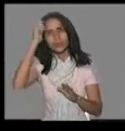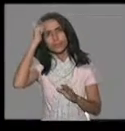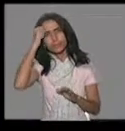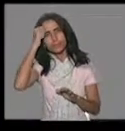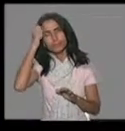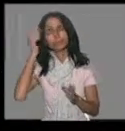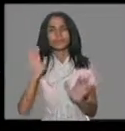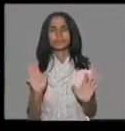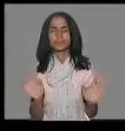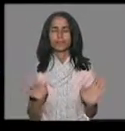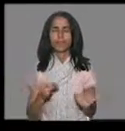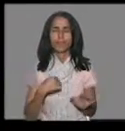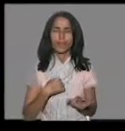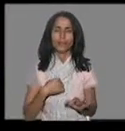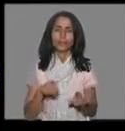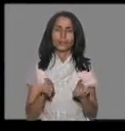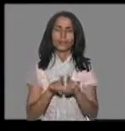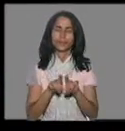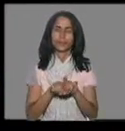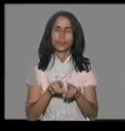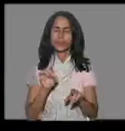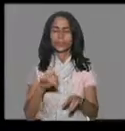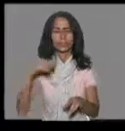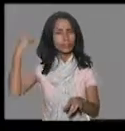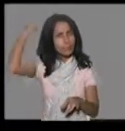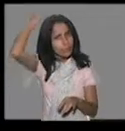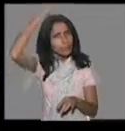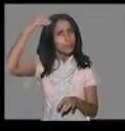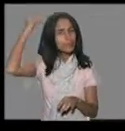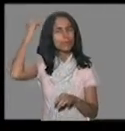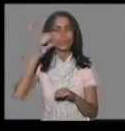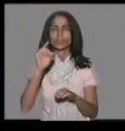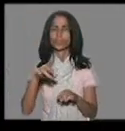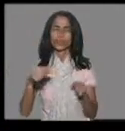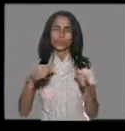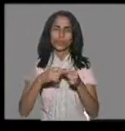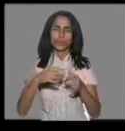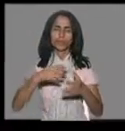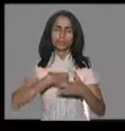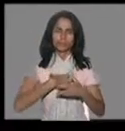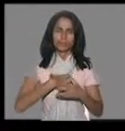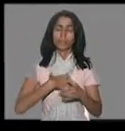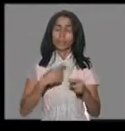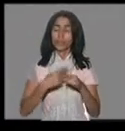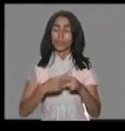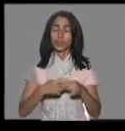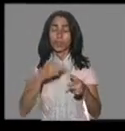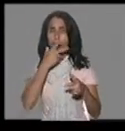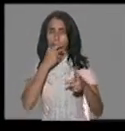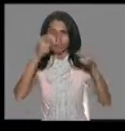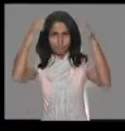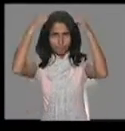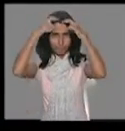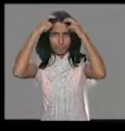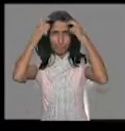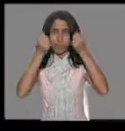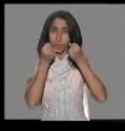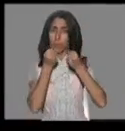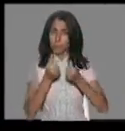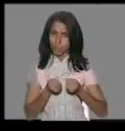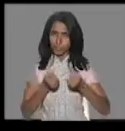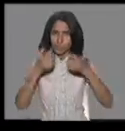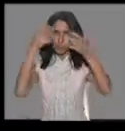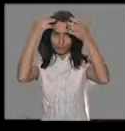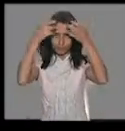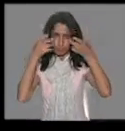disso eu eu também só coloca o turbante quando aquilo faz muito sentido pra mim porque eu sinto peso da coroa agora uma pedra e não é qualquer